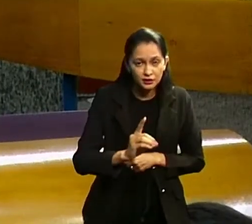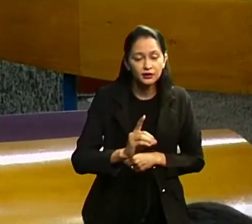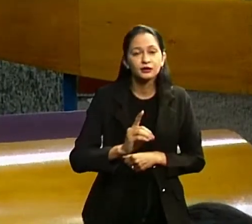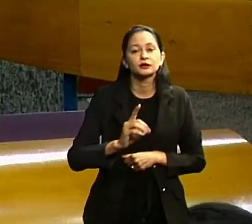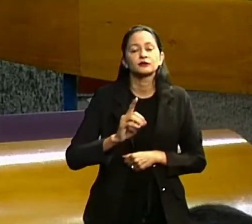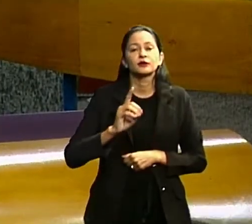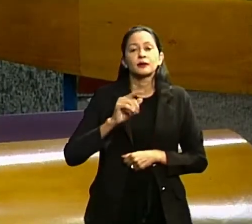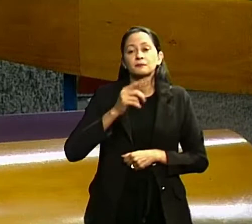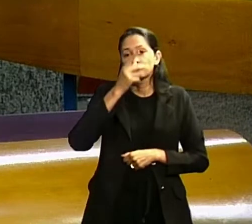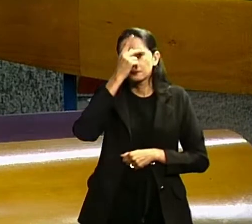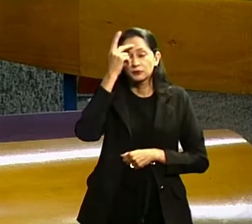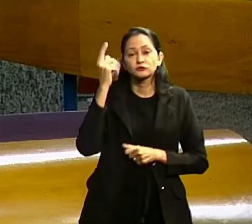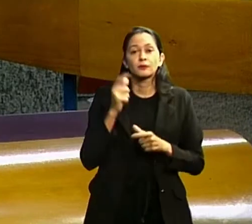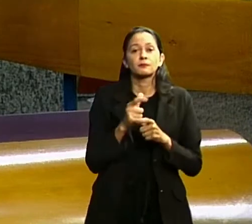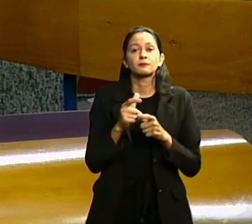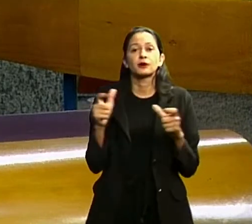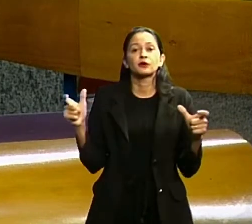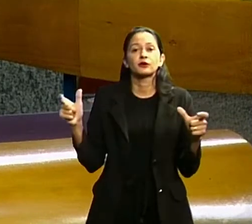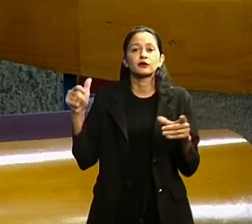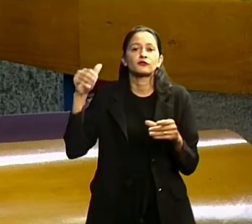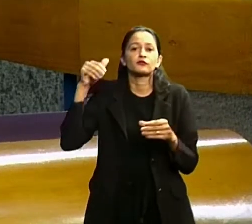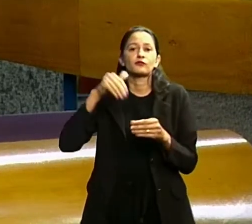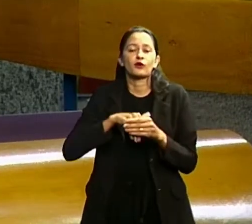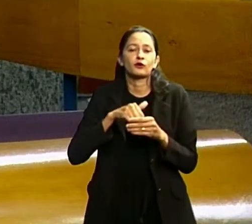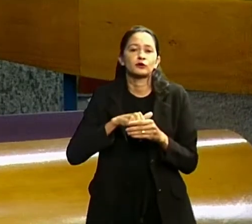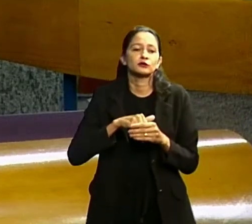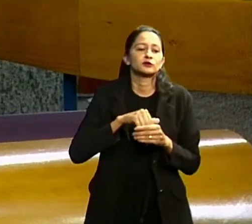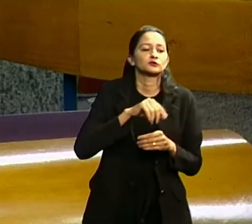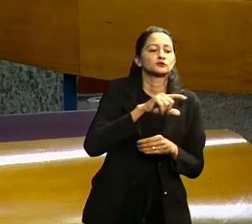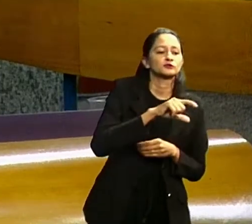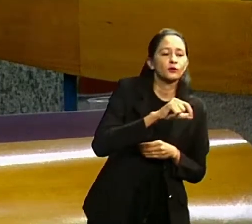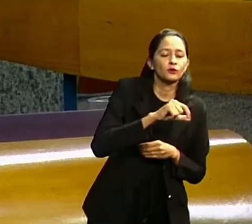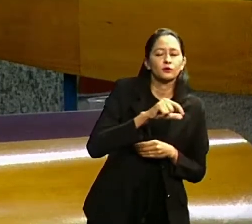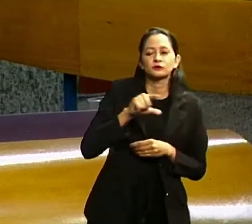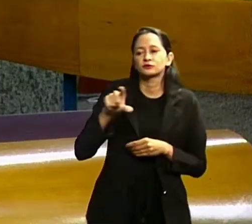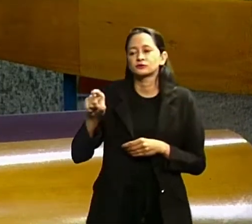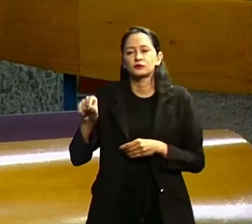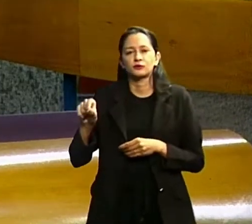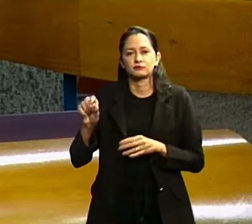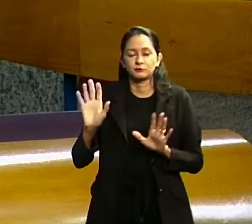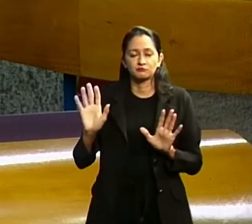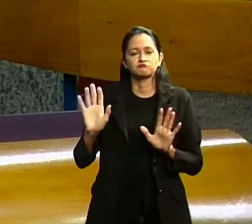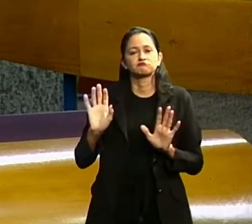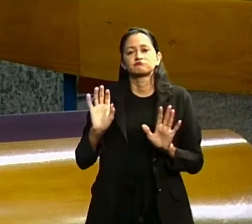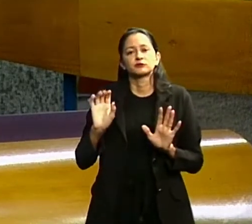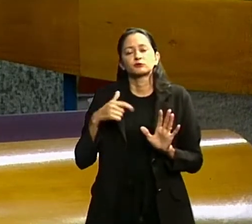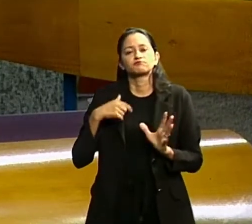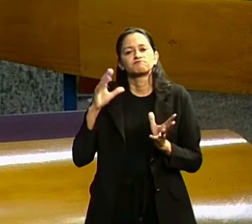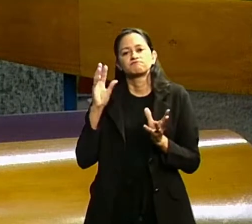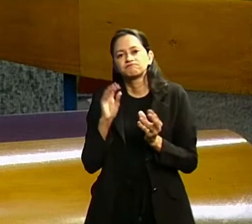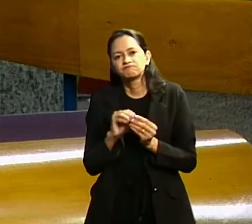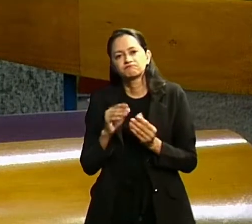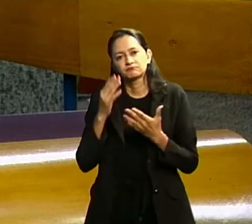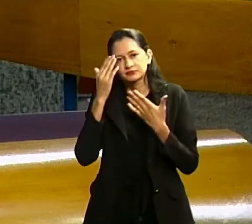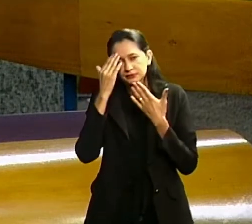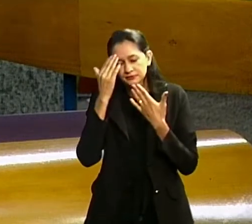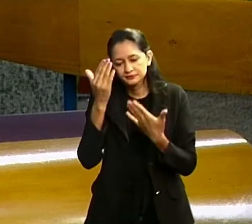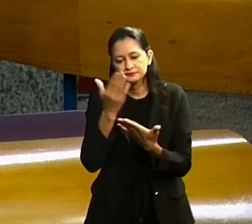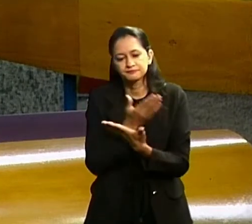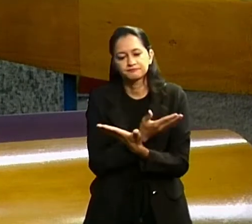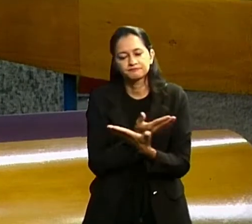escolhido pela maioria. E assim, eu só quero realmente agradecer a todos vocês